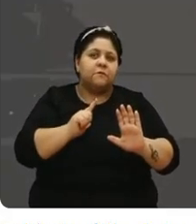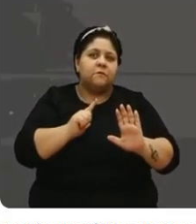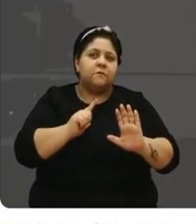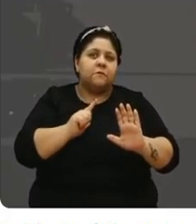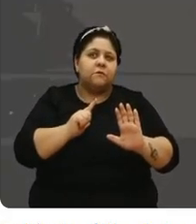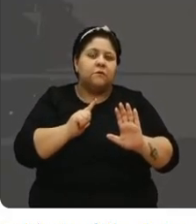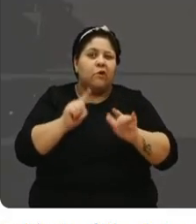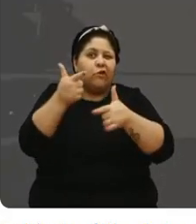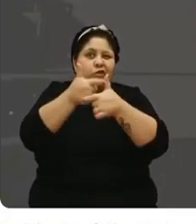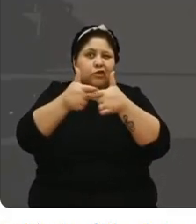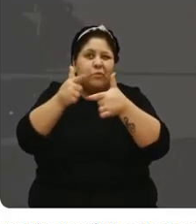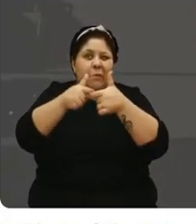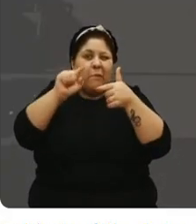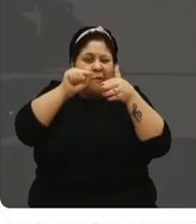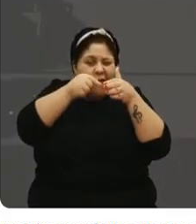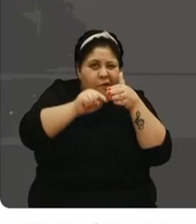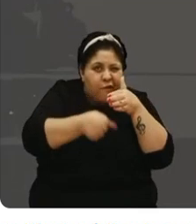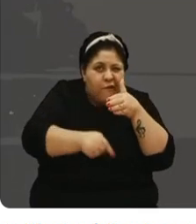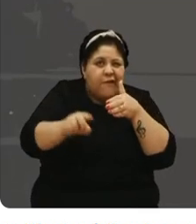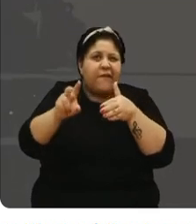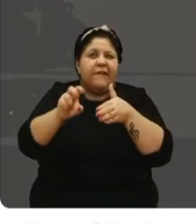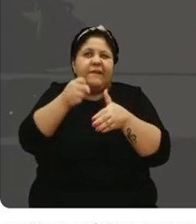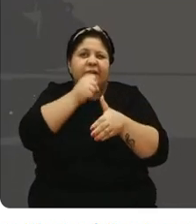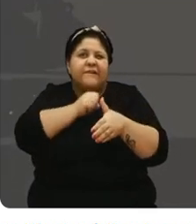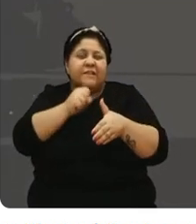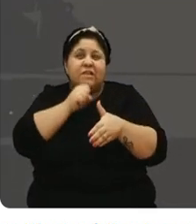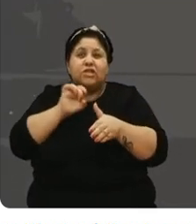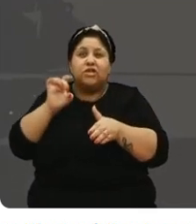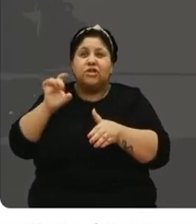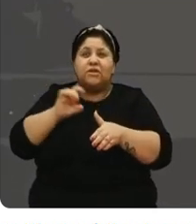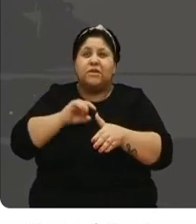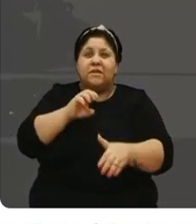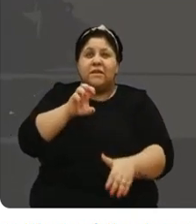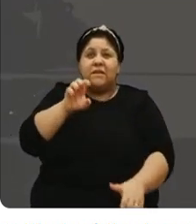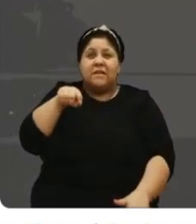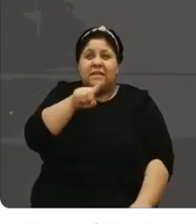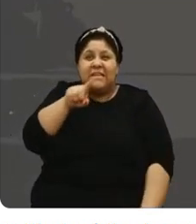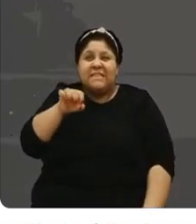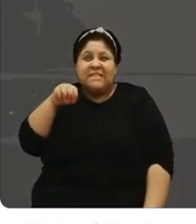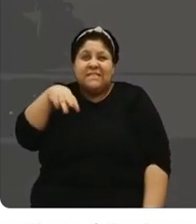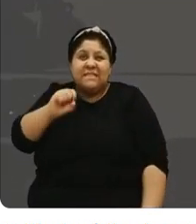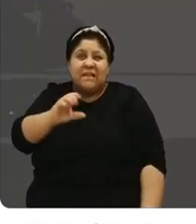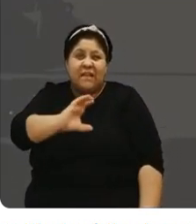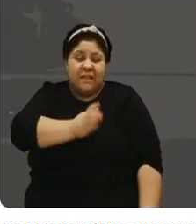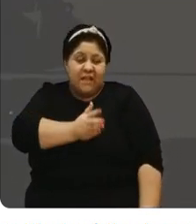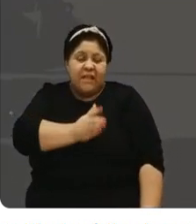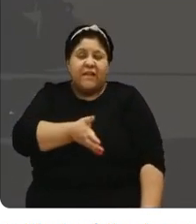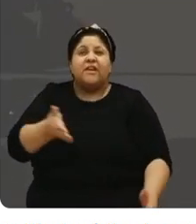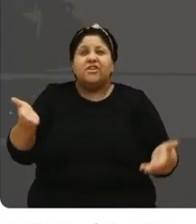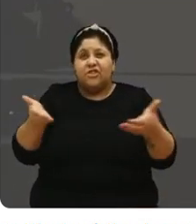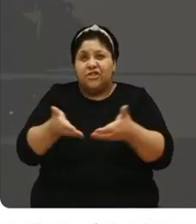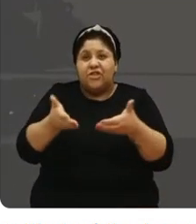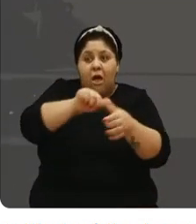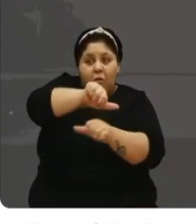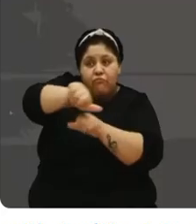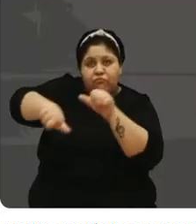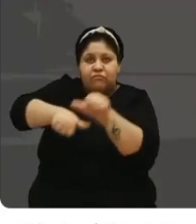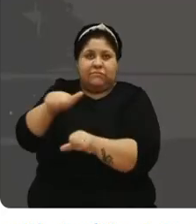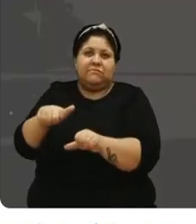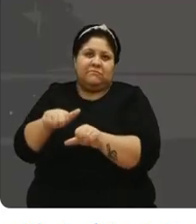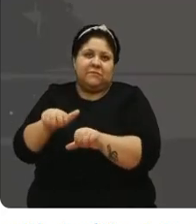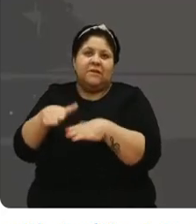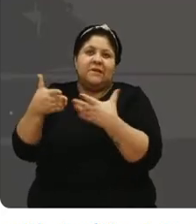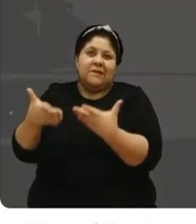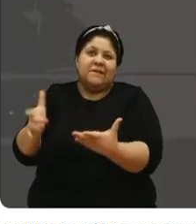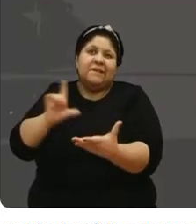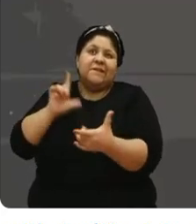leucócitos mais para baixo, tinham linfócitos atípicos, só que enzimas cardíacas dessa criança já vieram alteradas.